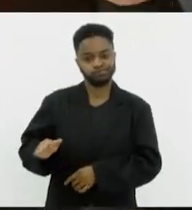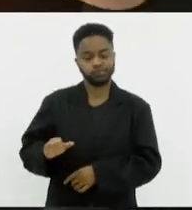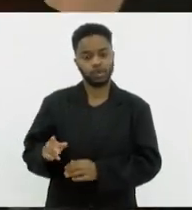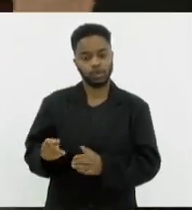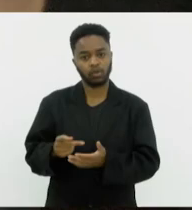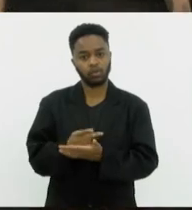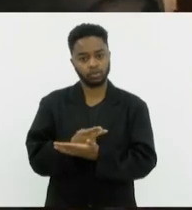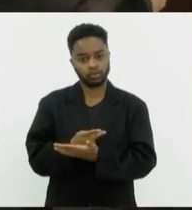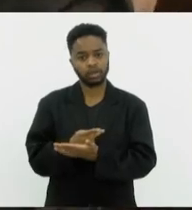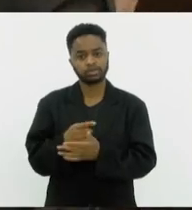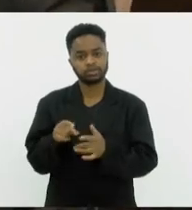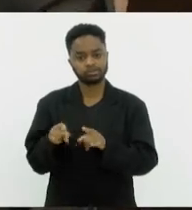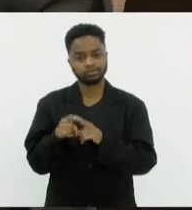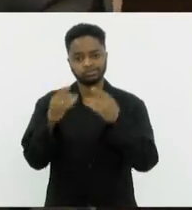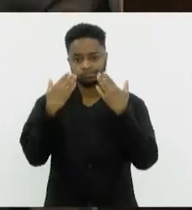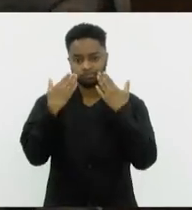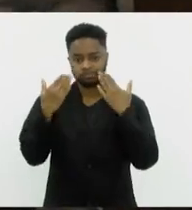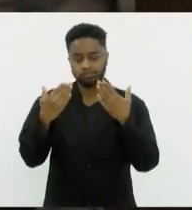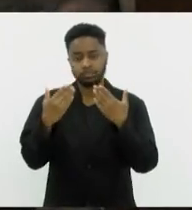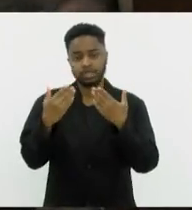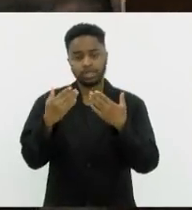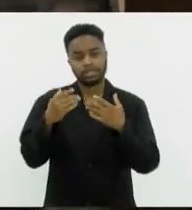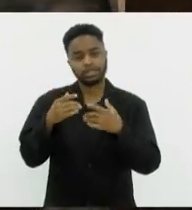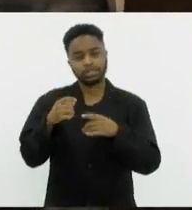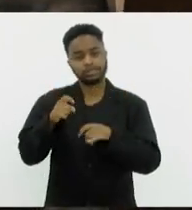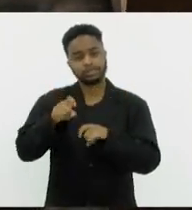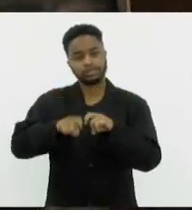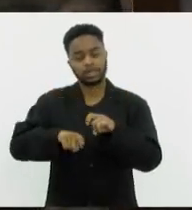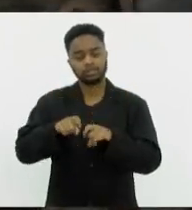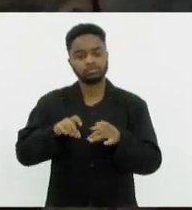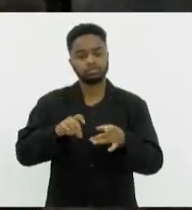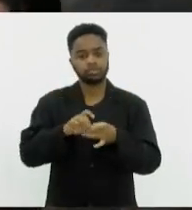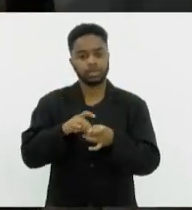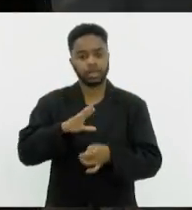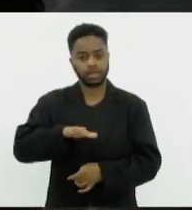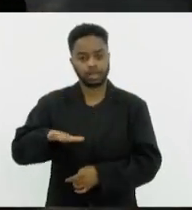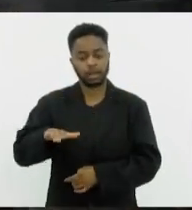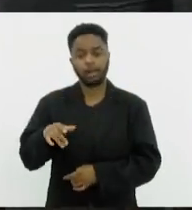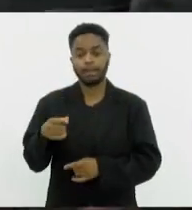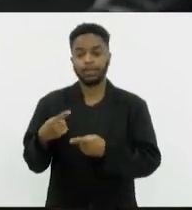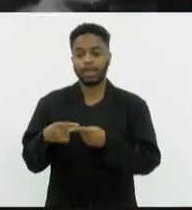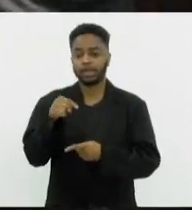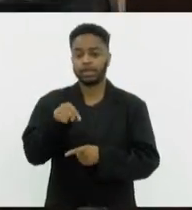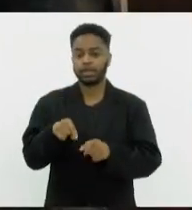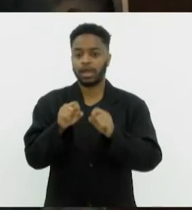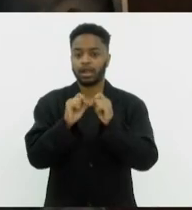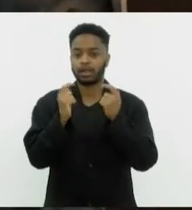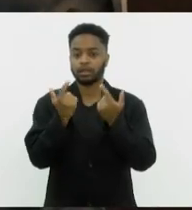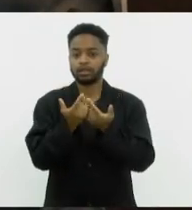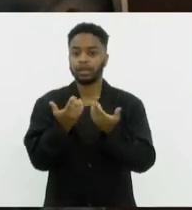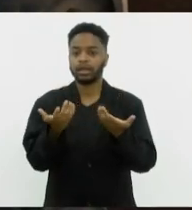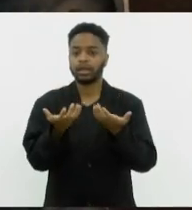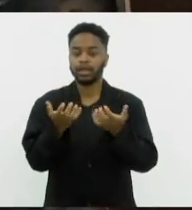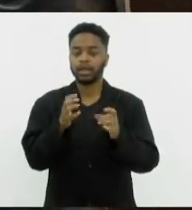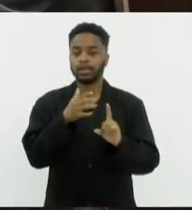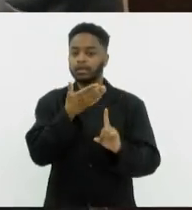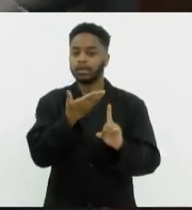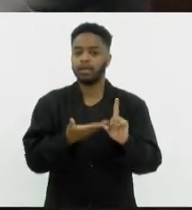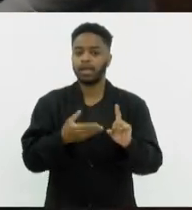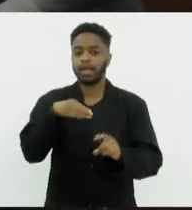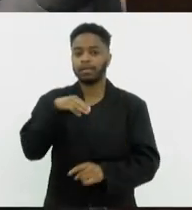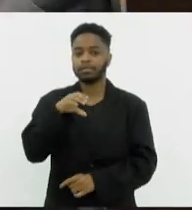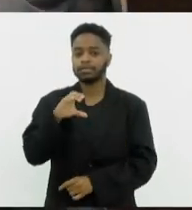deputado Amorim, essa casa queria dar a sua maior honraria, né? O deputado oferecendo a sua maior honraria para tal da MC